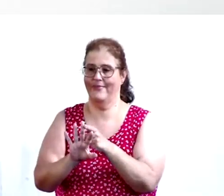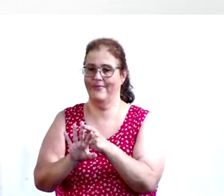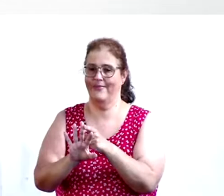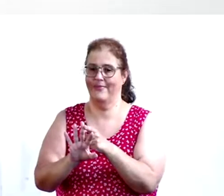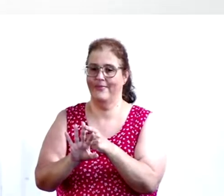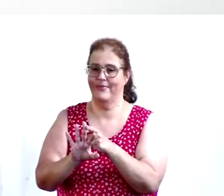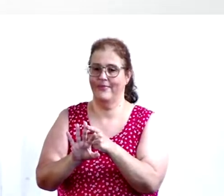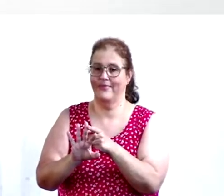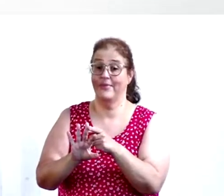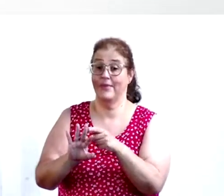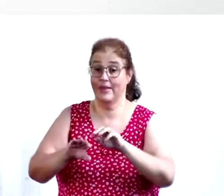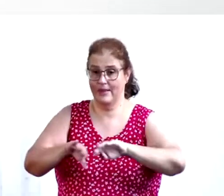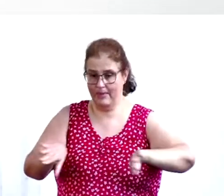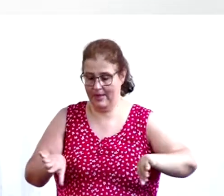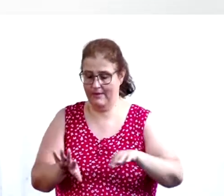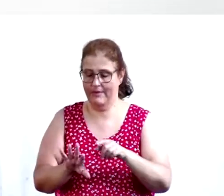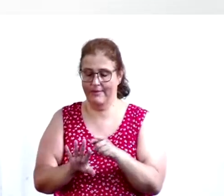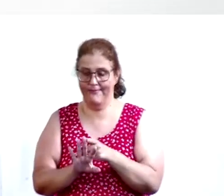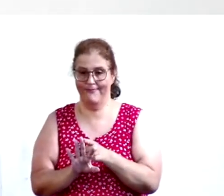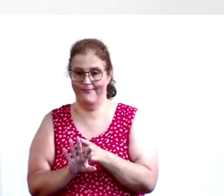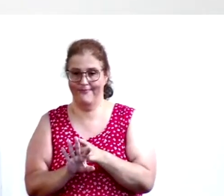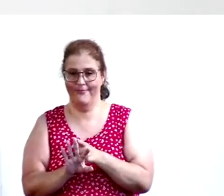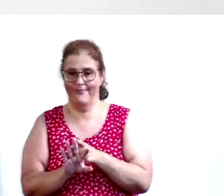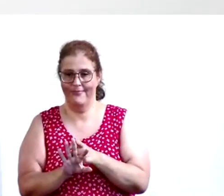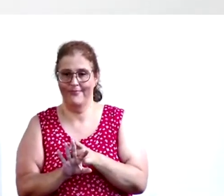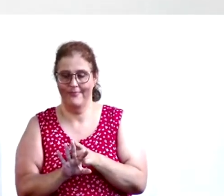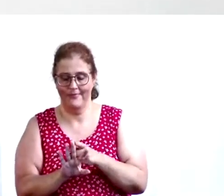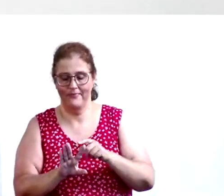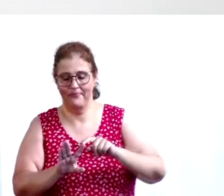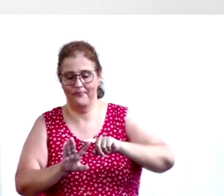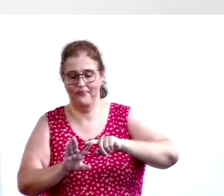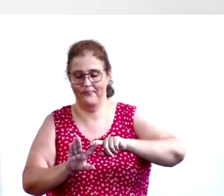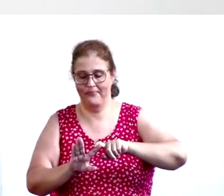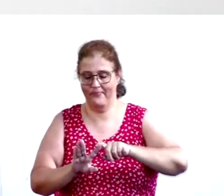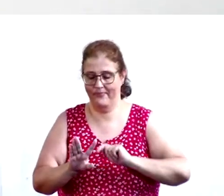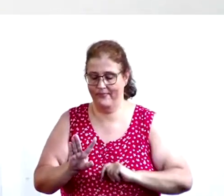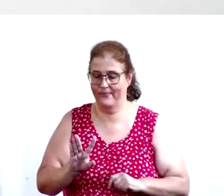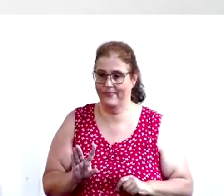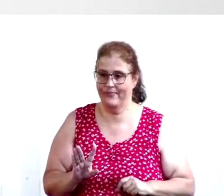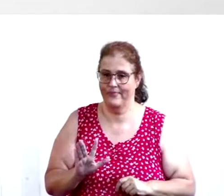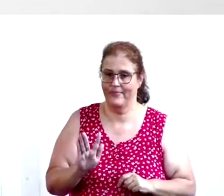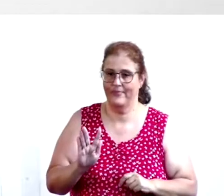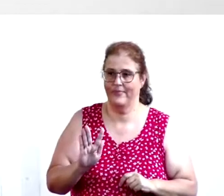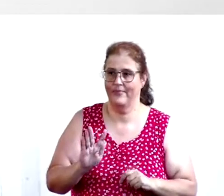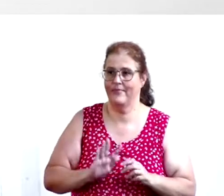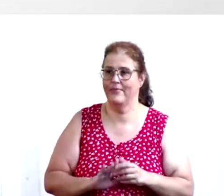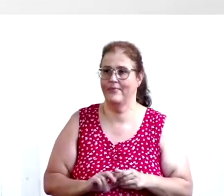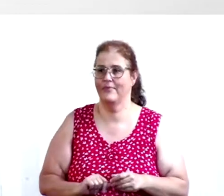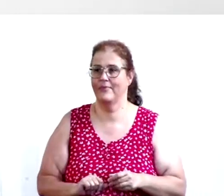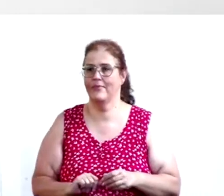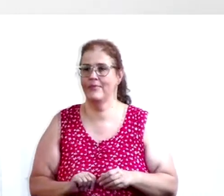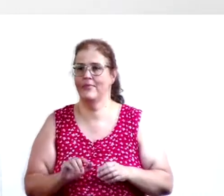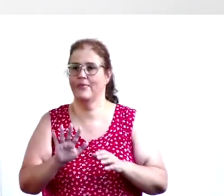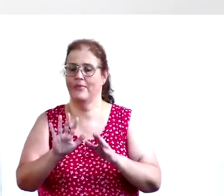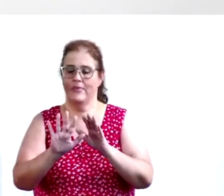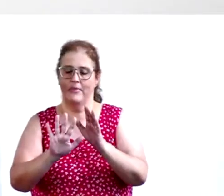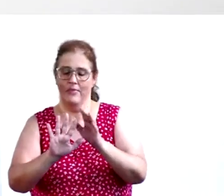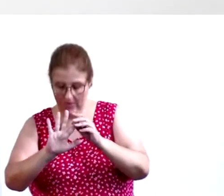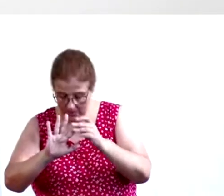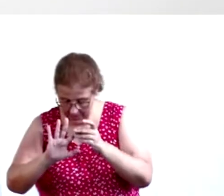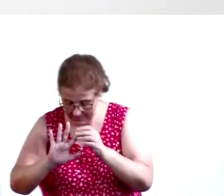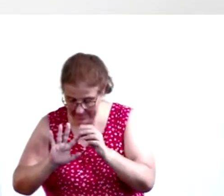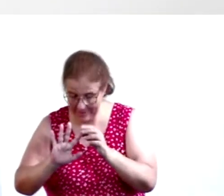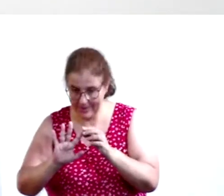separados. Tem mais 2 que estão aqui no texto e vão te ajudar muito na sua vida. Talvez as crianças que